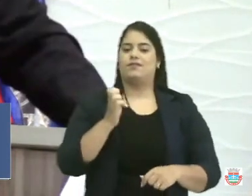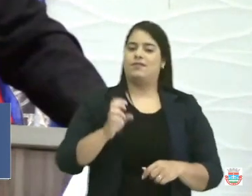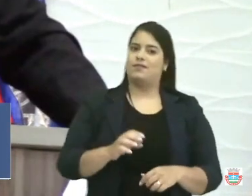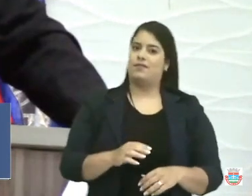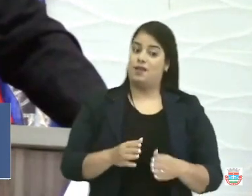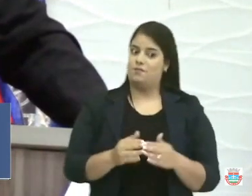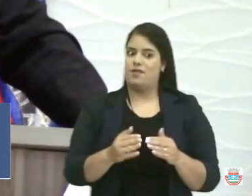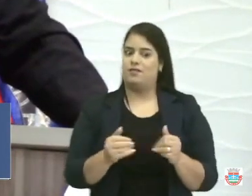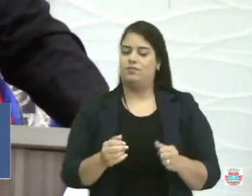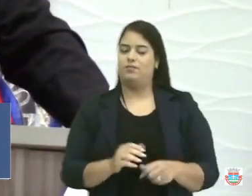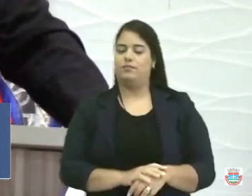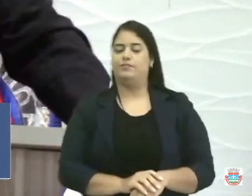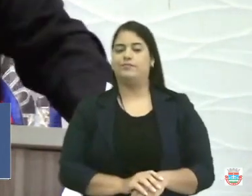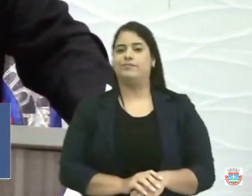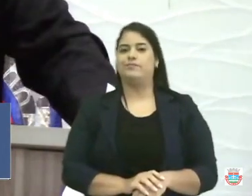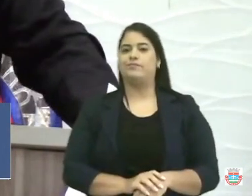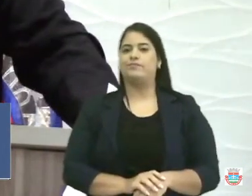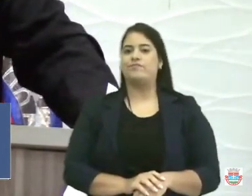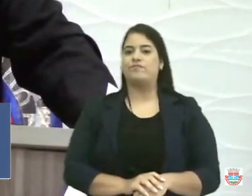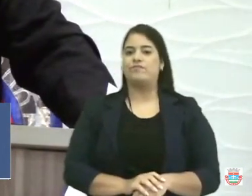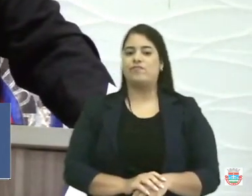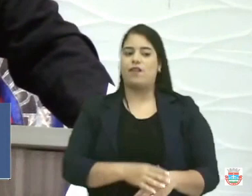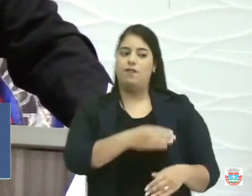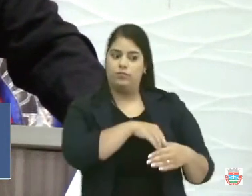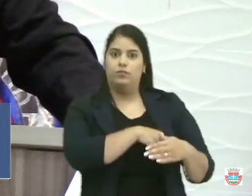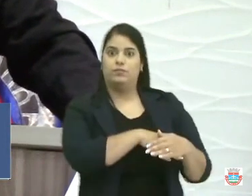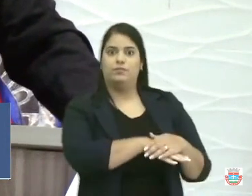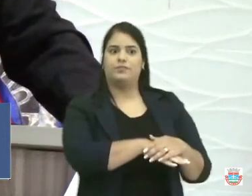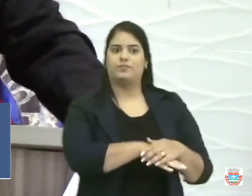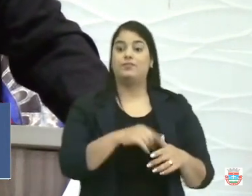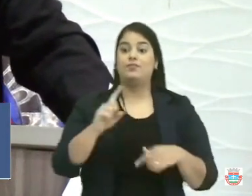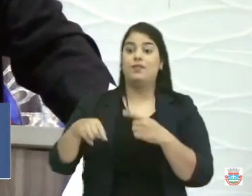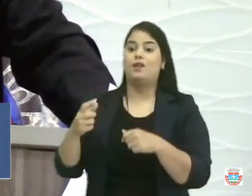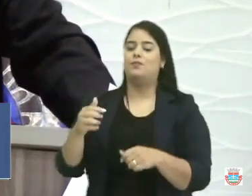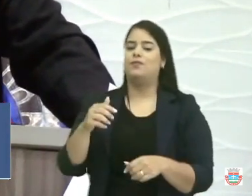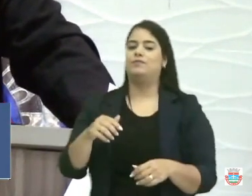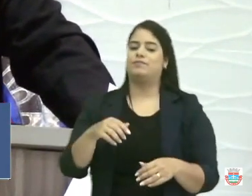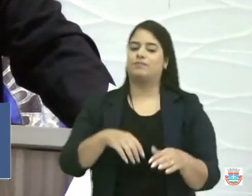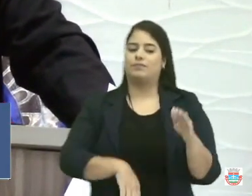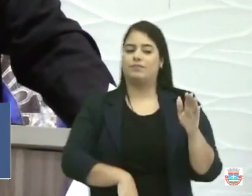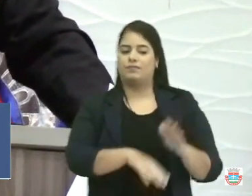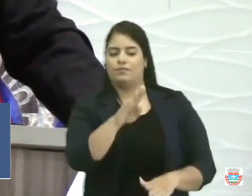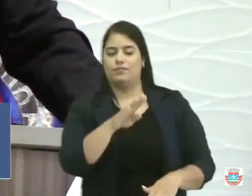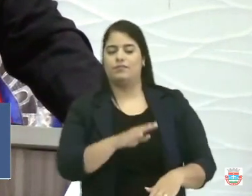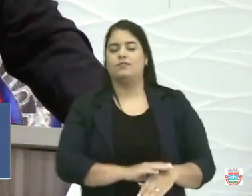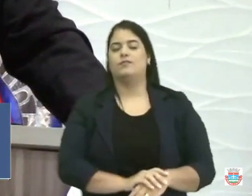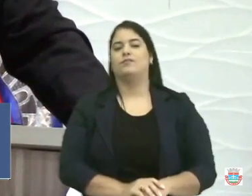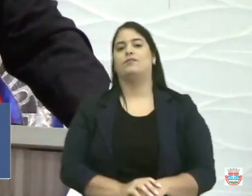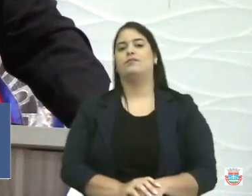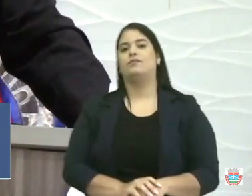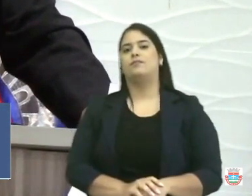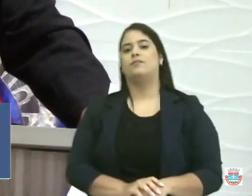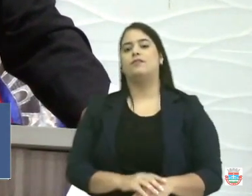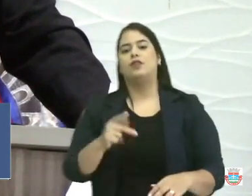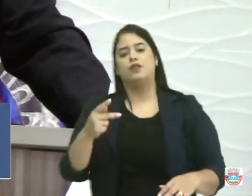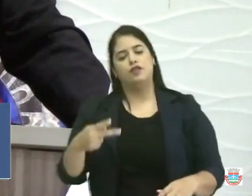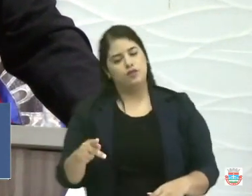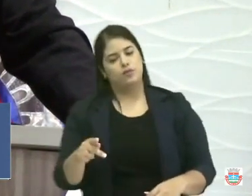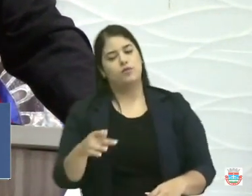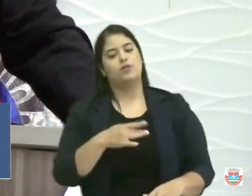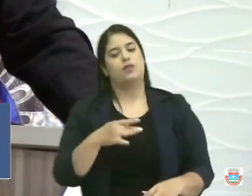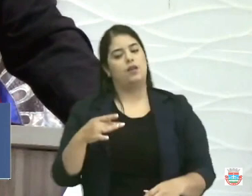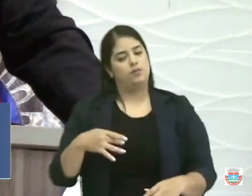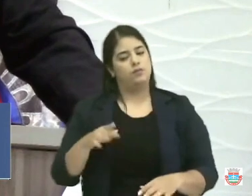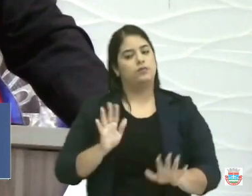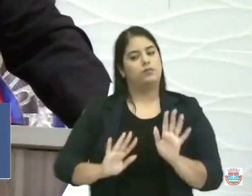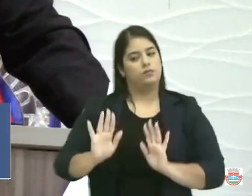tudo. E quando pegar, pé na bunda. Vai cuidar da sua saúde, Zé de Almeida. Tira aí, tem um monte de ladrão que quer lhe roubar